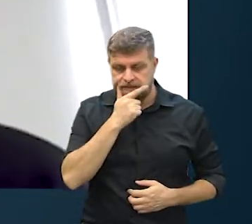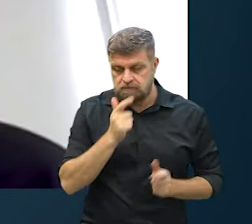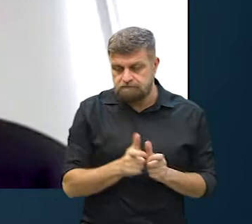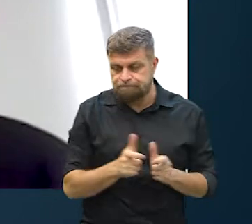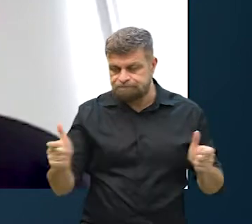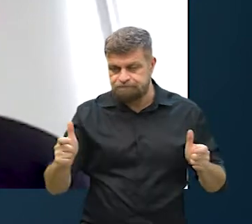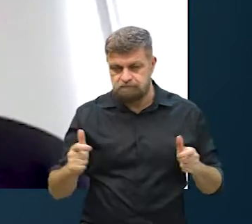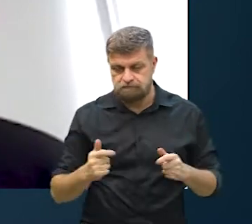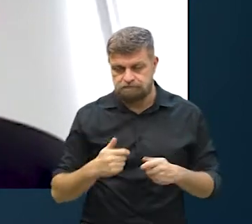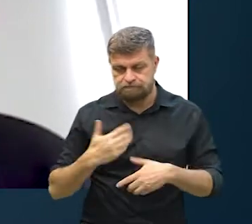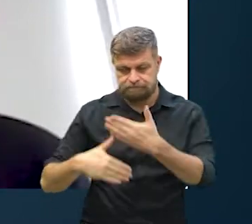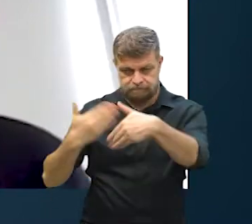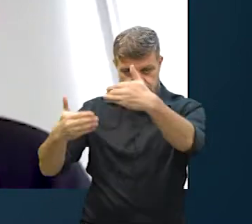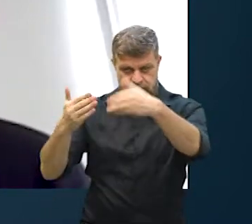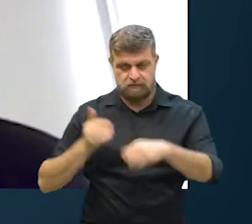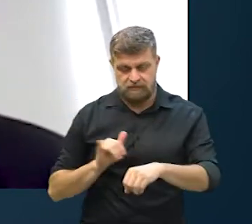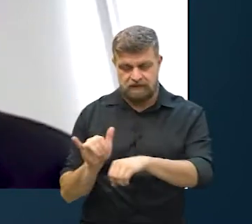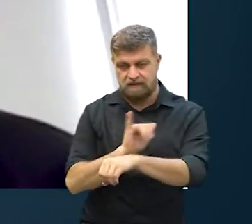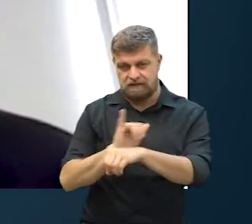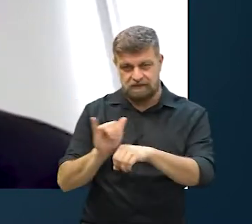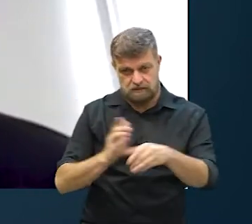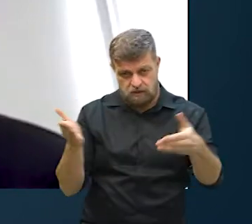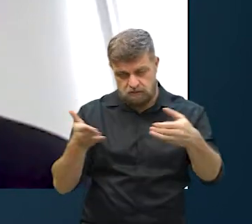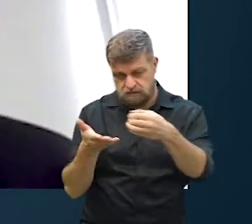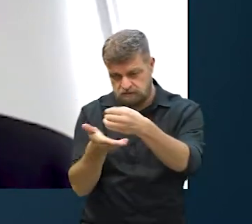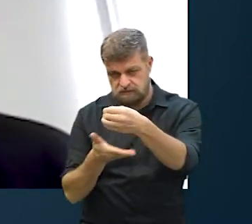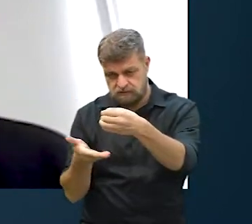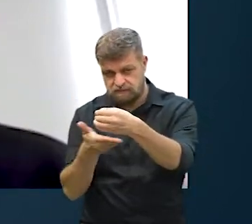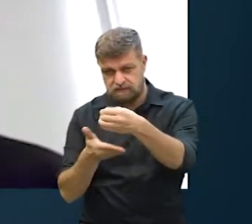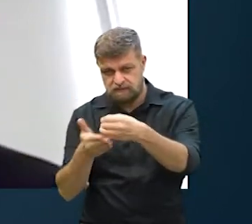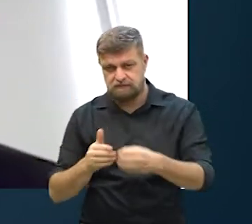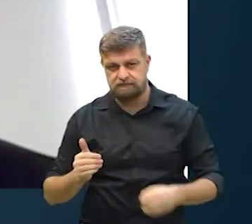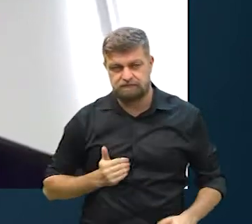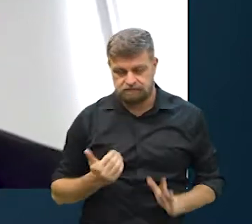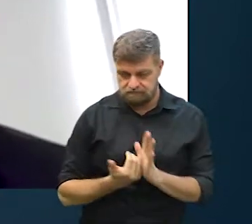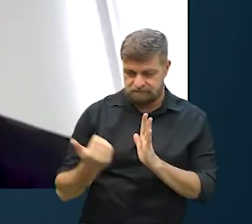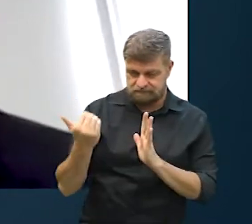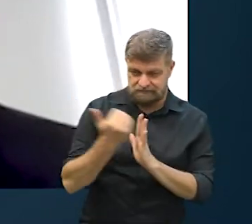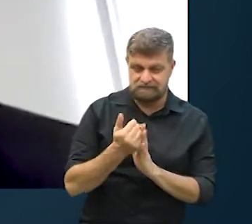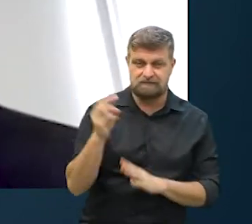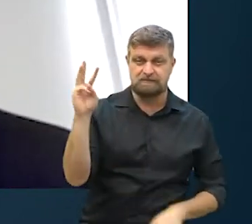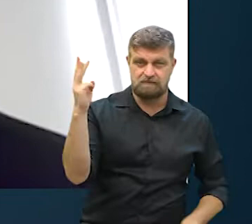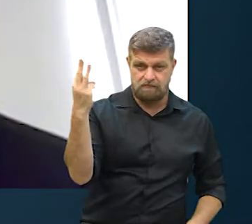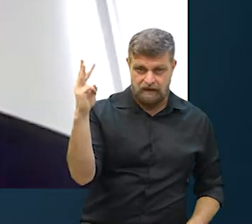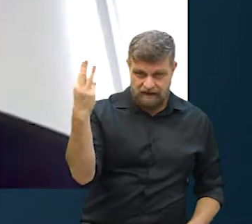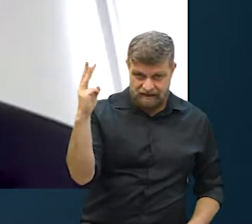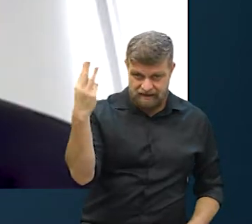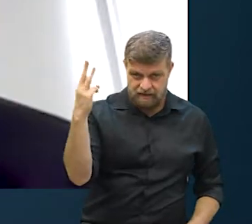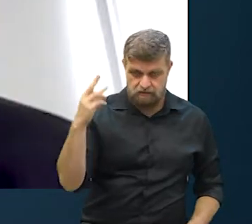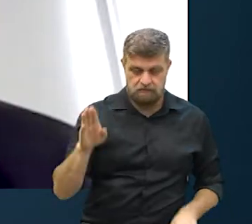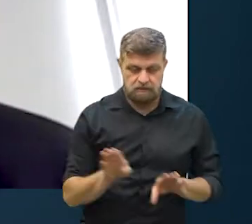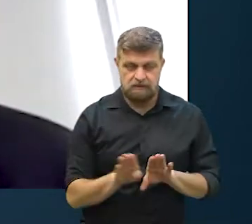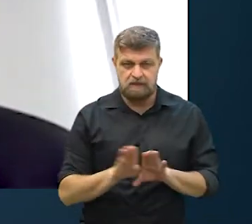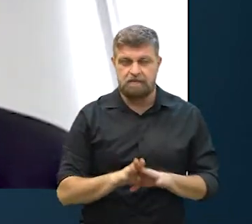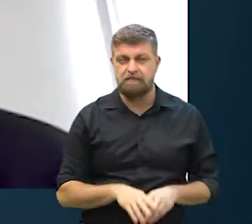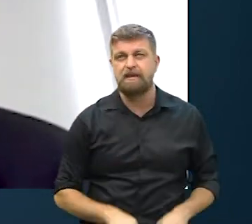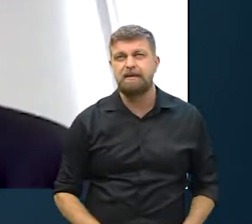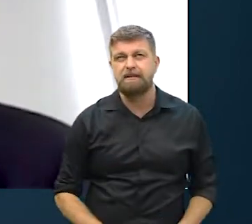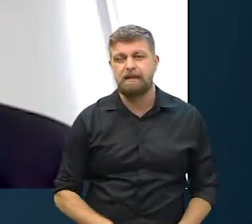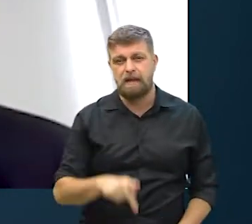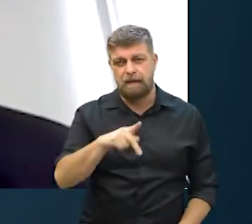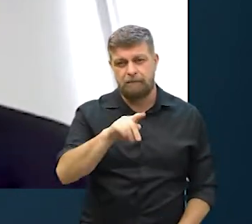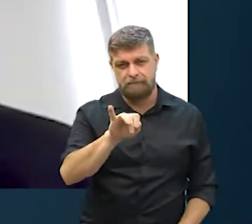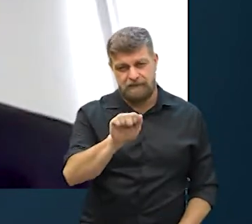fácil, né? Então, por isso que a nossa estratégia hoje é baseada num crescimento a partir do Maranhão. Hoje a gente já está